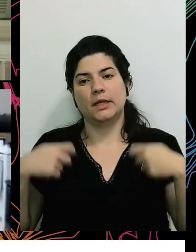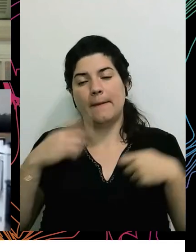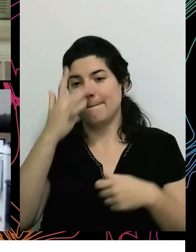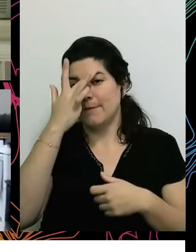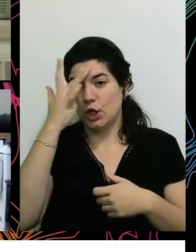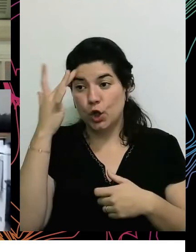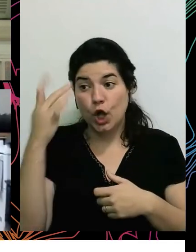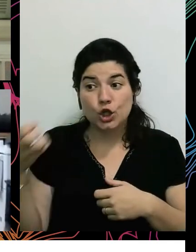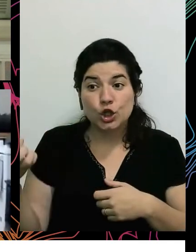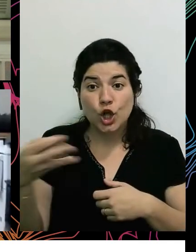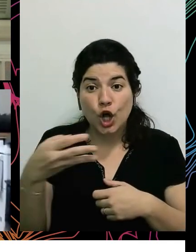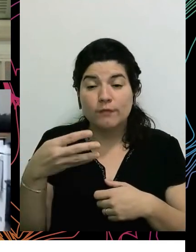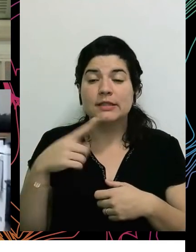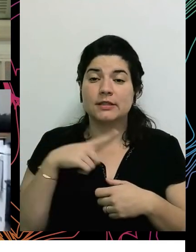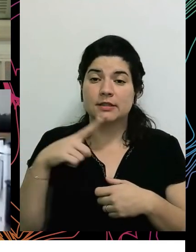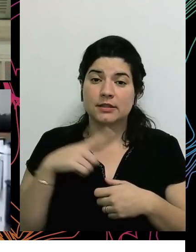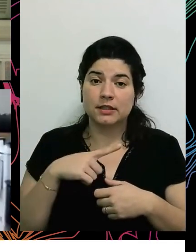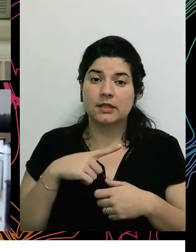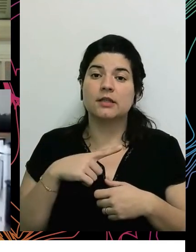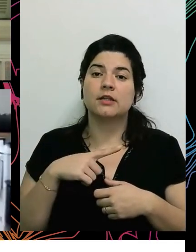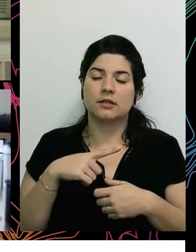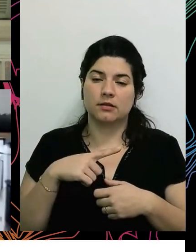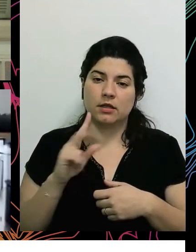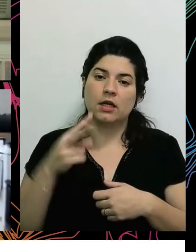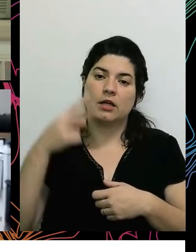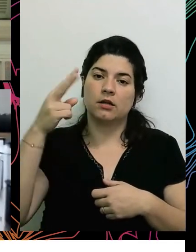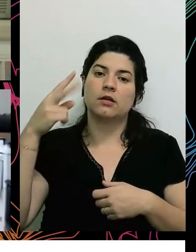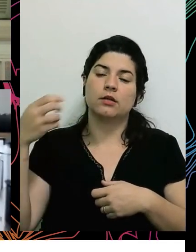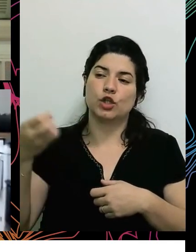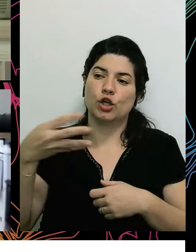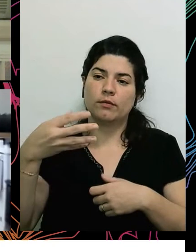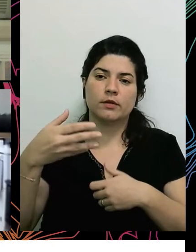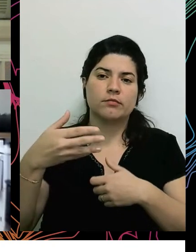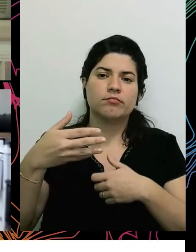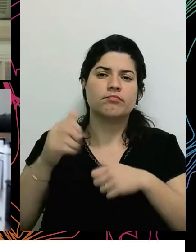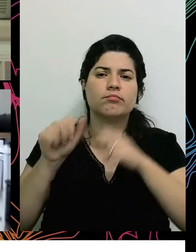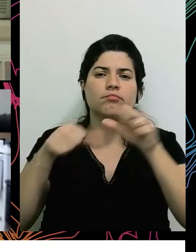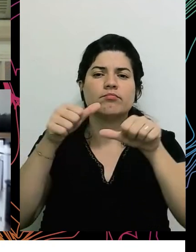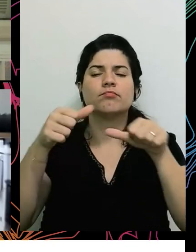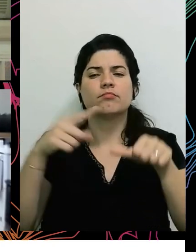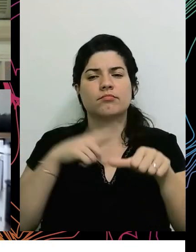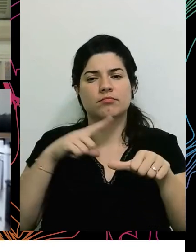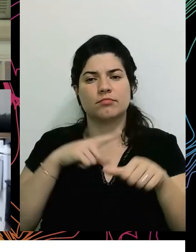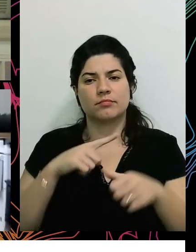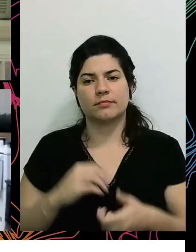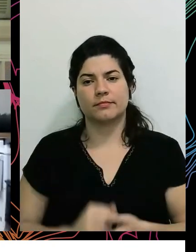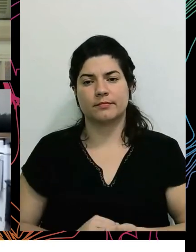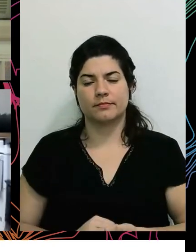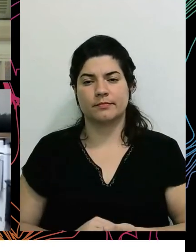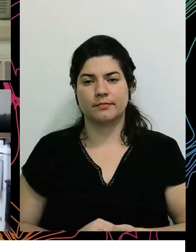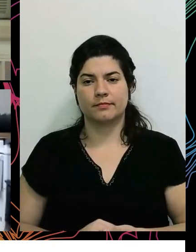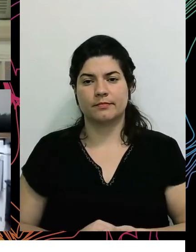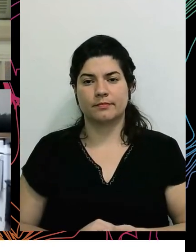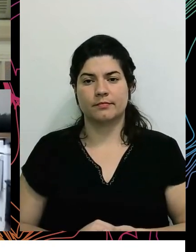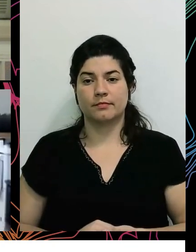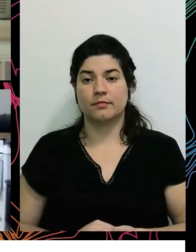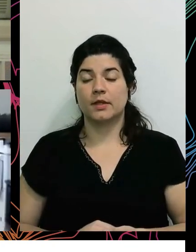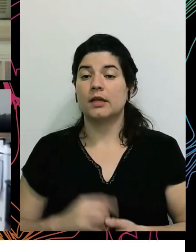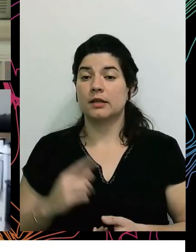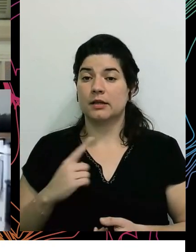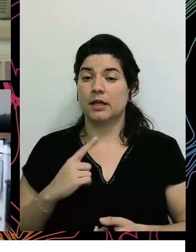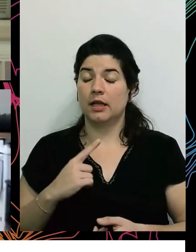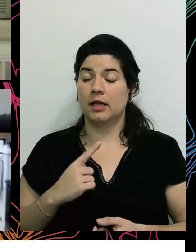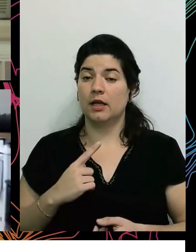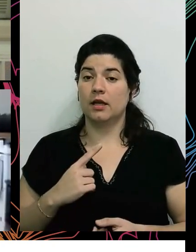mais digitais, mais low carbon, mais inovadoras. Eu sempre falo, tem um millennial perto, um menino